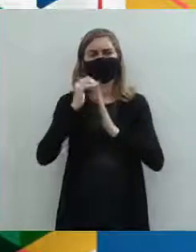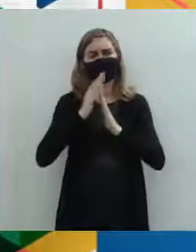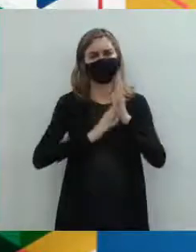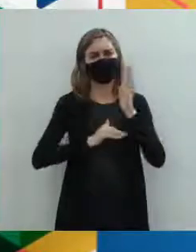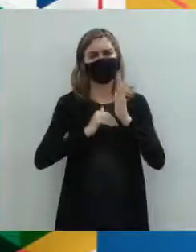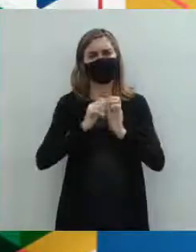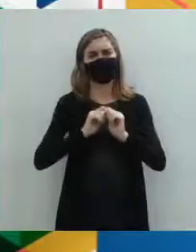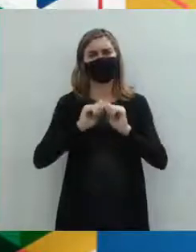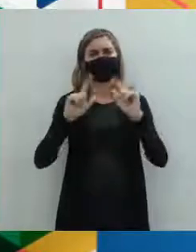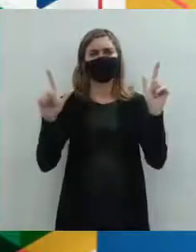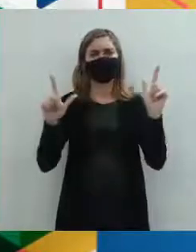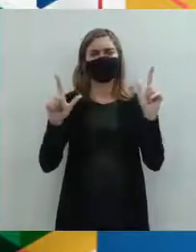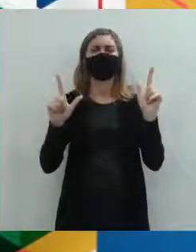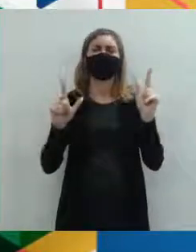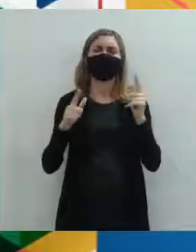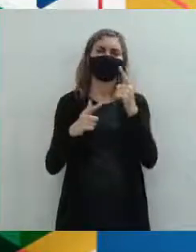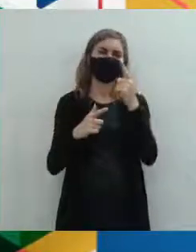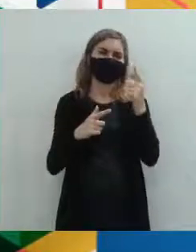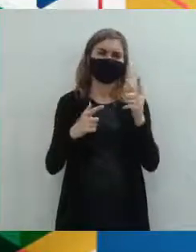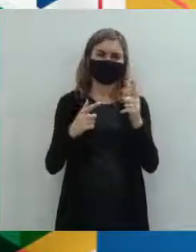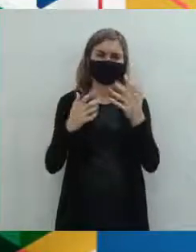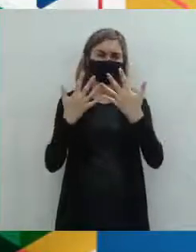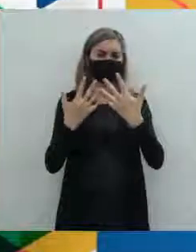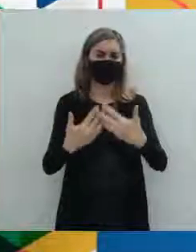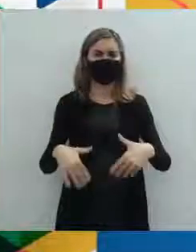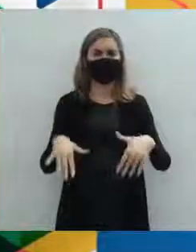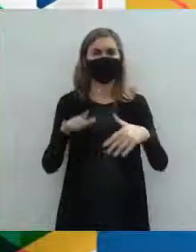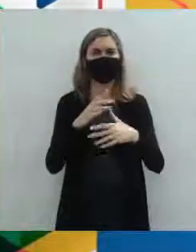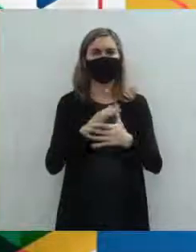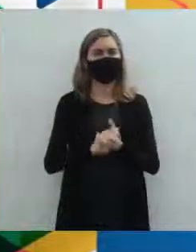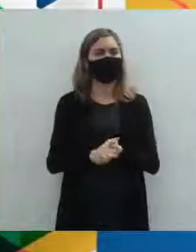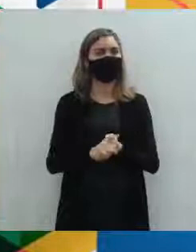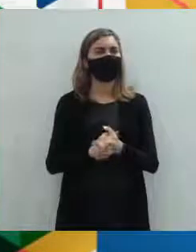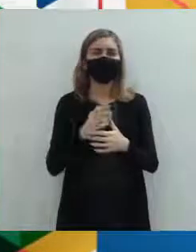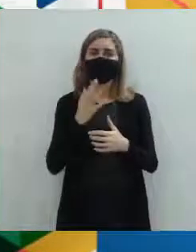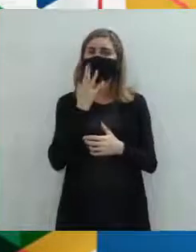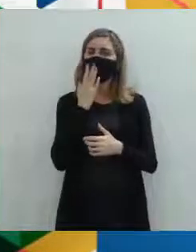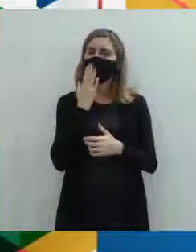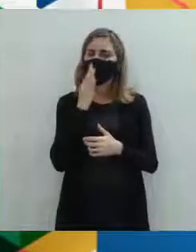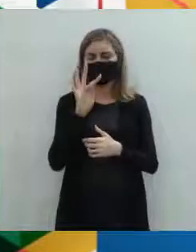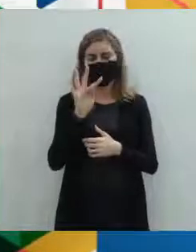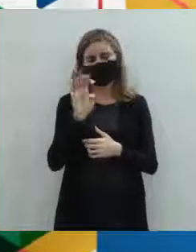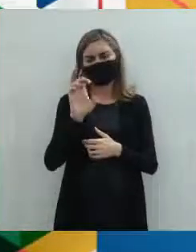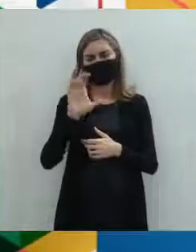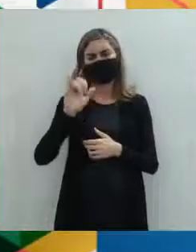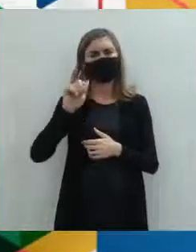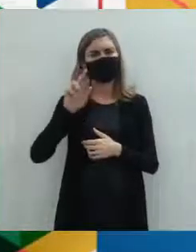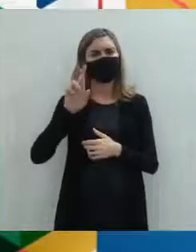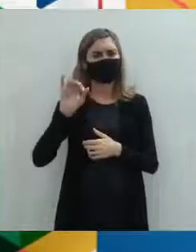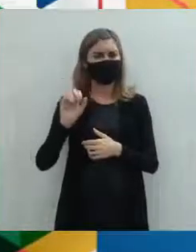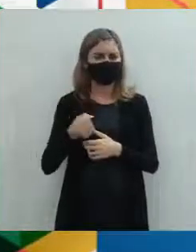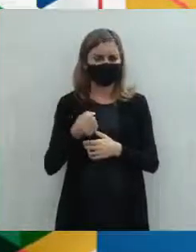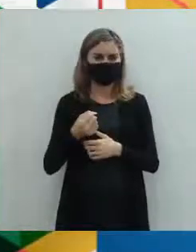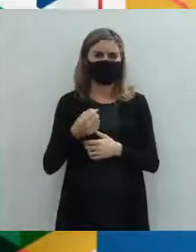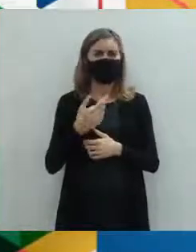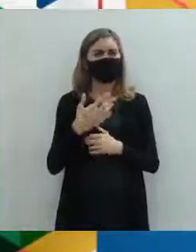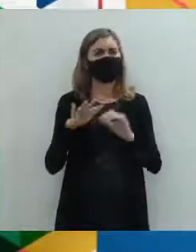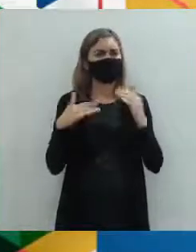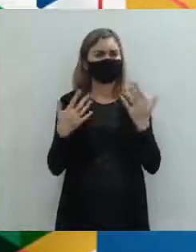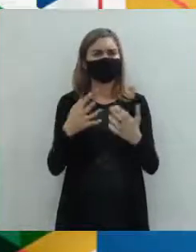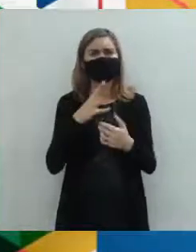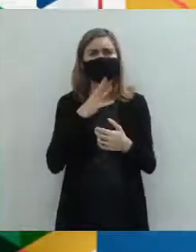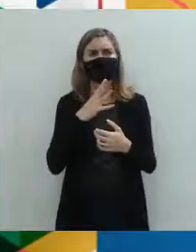direto. Pinceladas violentas, espontâneas e definitivas, tá? E as cores terciárias, né? Então a gente vai